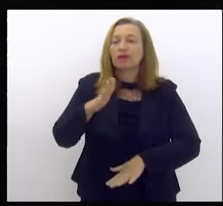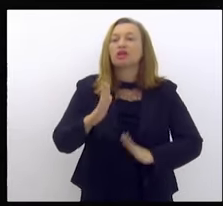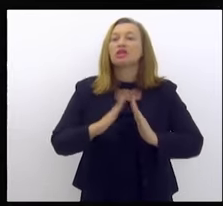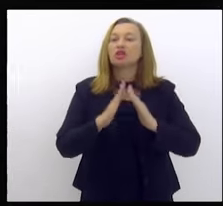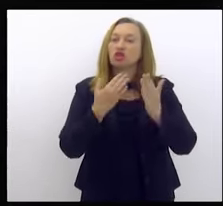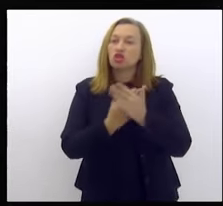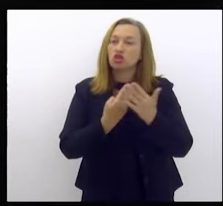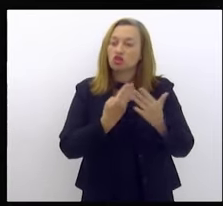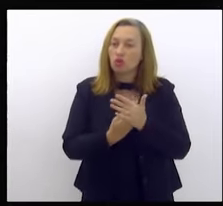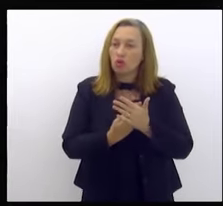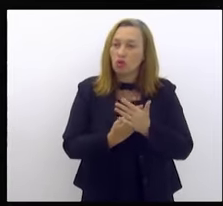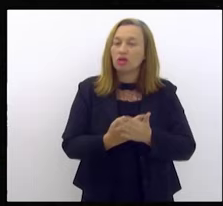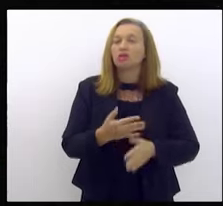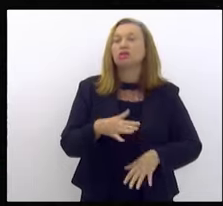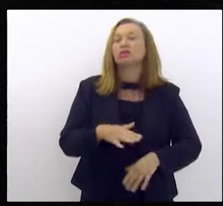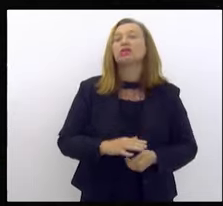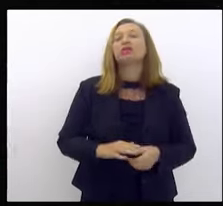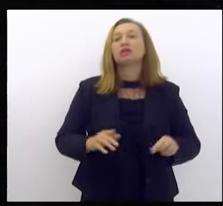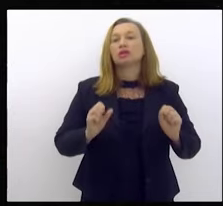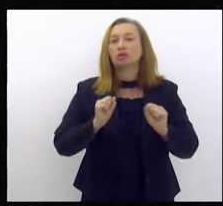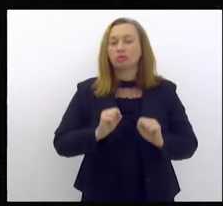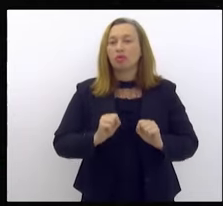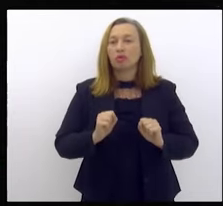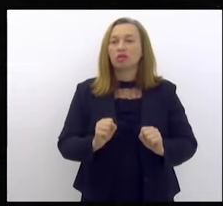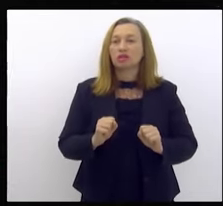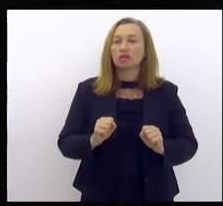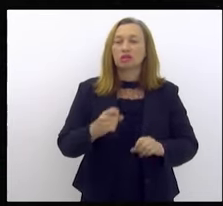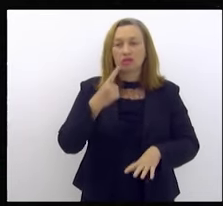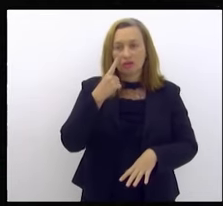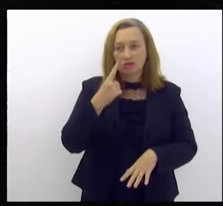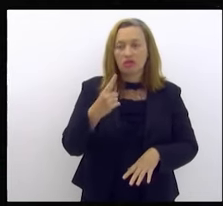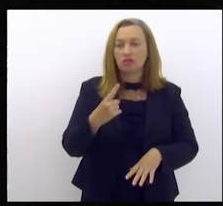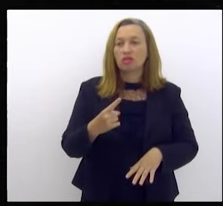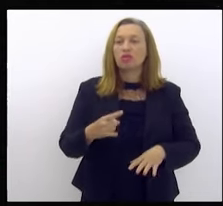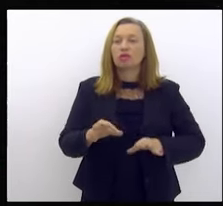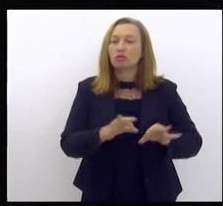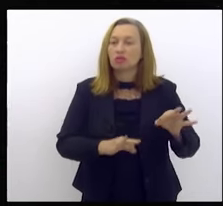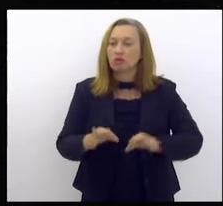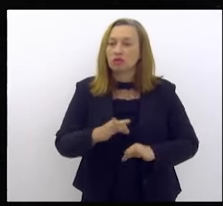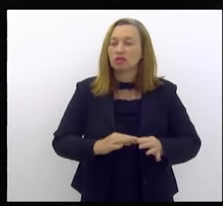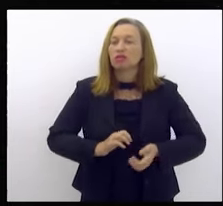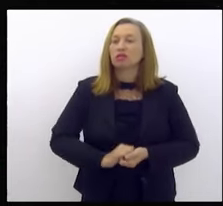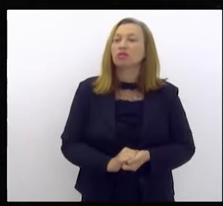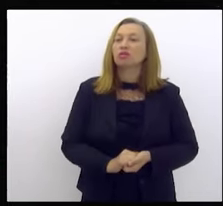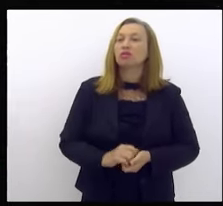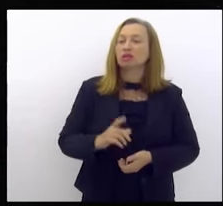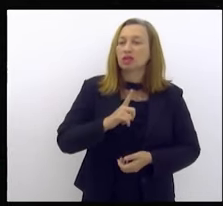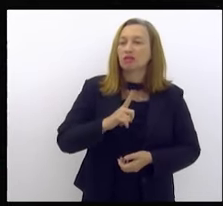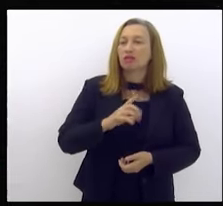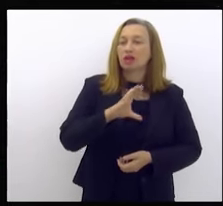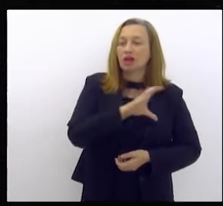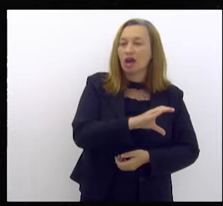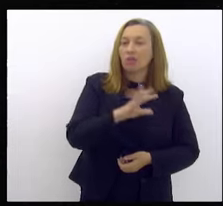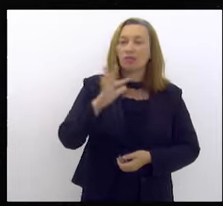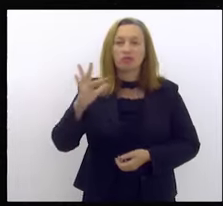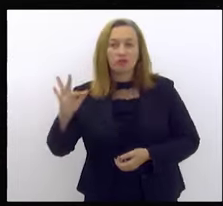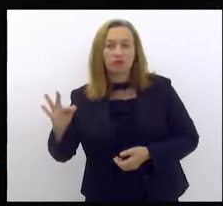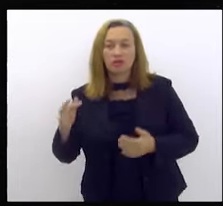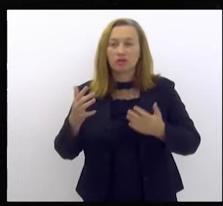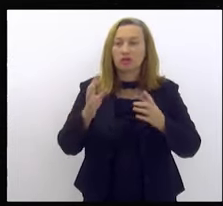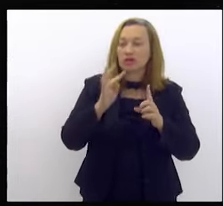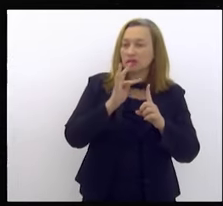escolas da rede que também podem ser assistidas pelo projeto. A gente esteve em Cabo Frio, a gente esteve em